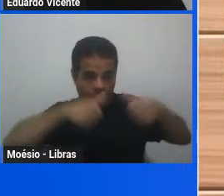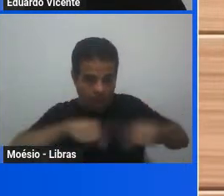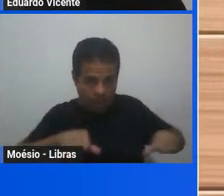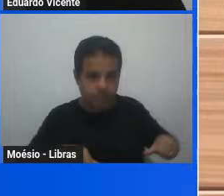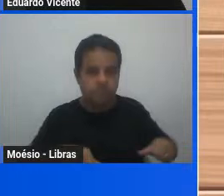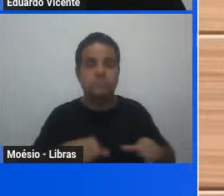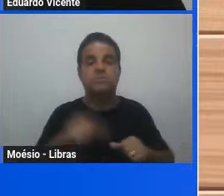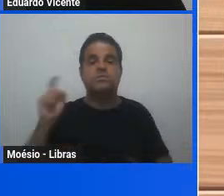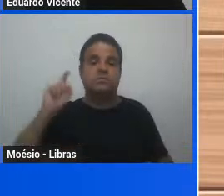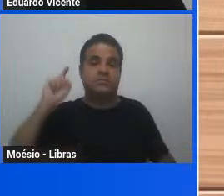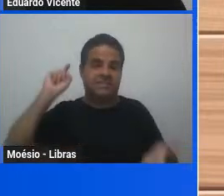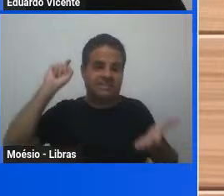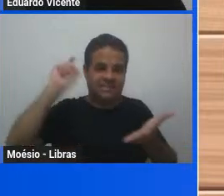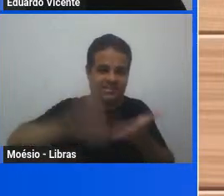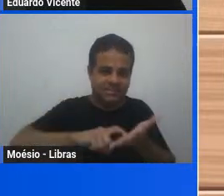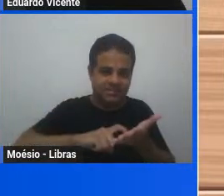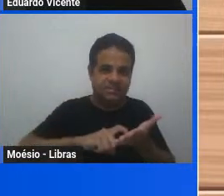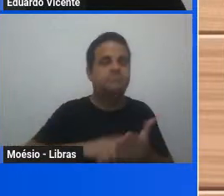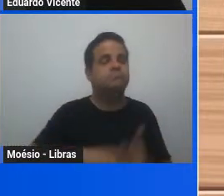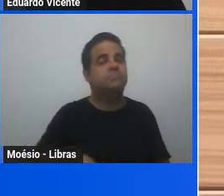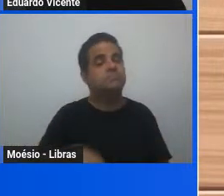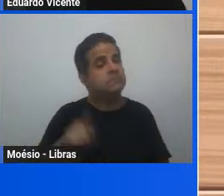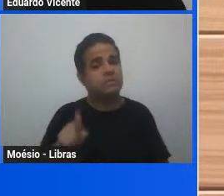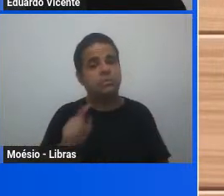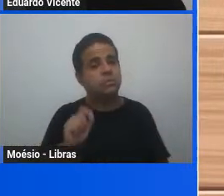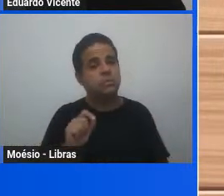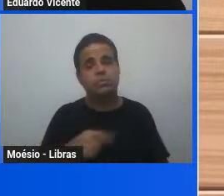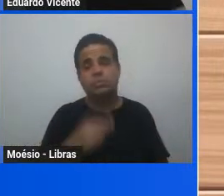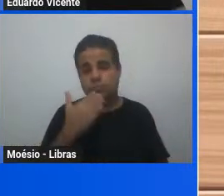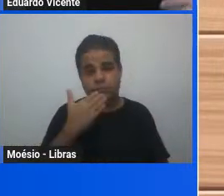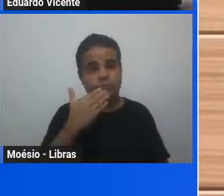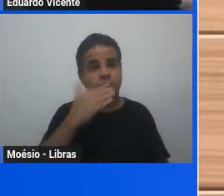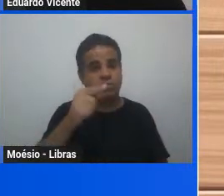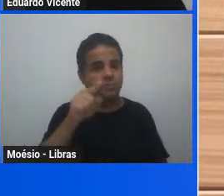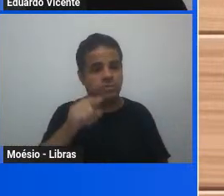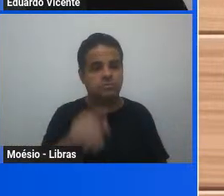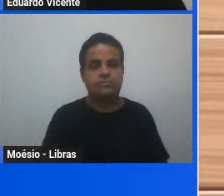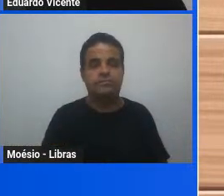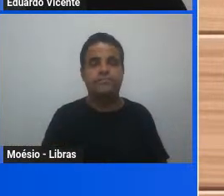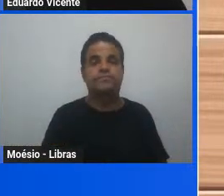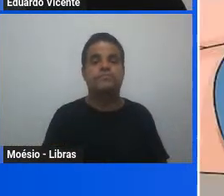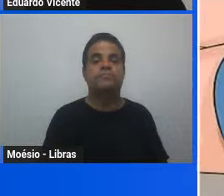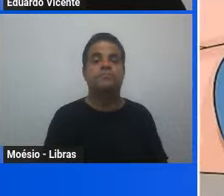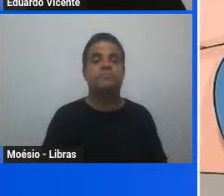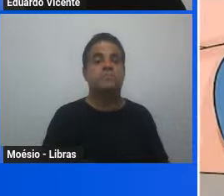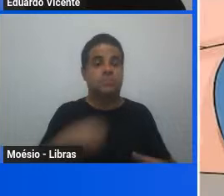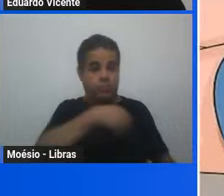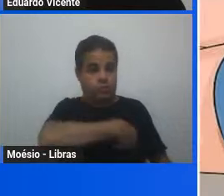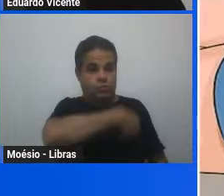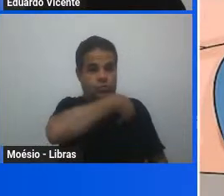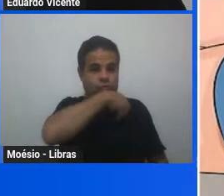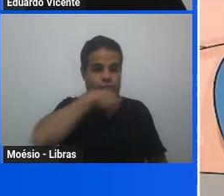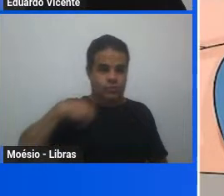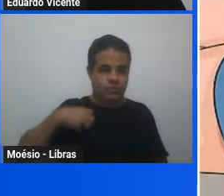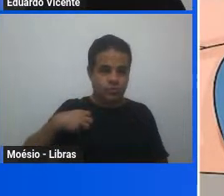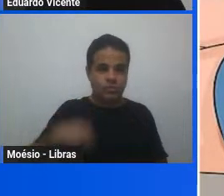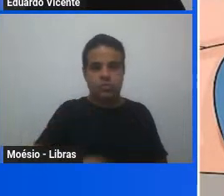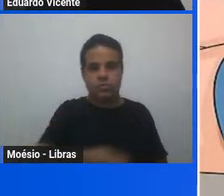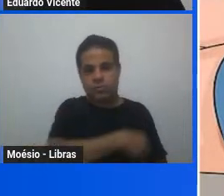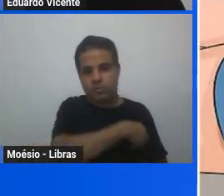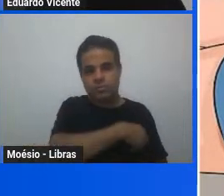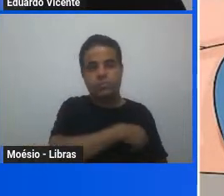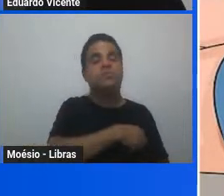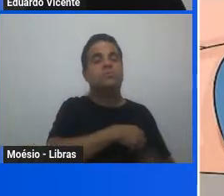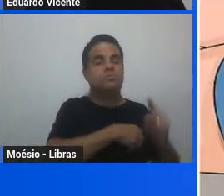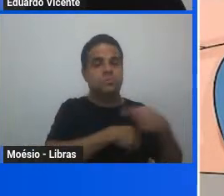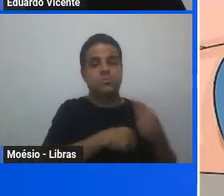vai pedir, né, para você colocar o eletrodo, ligando ele, colocou, ele